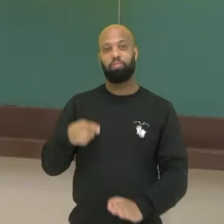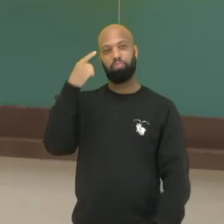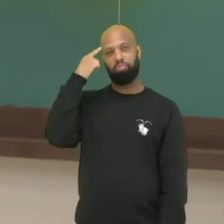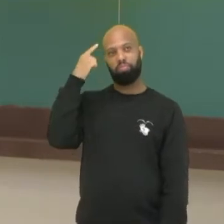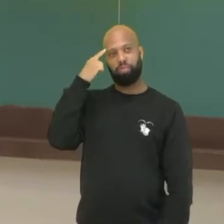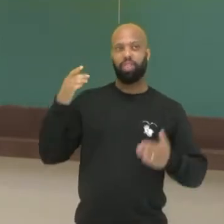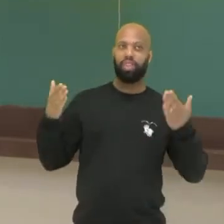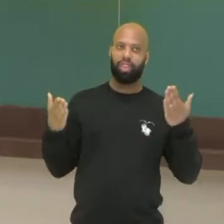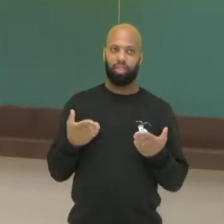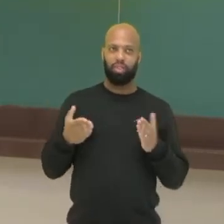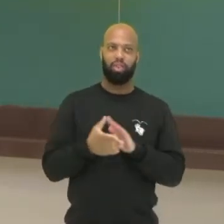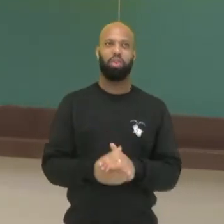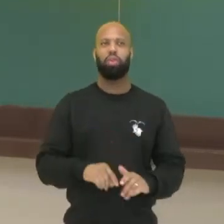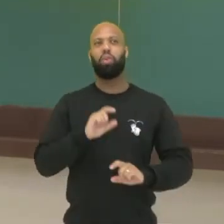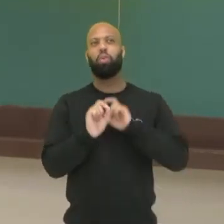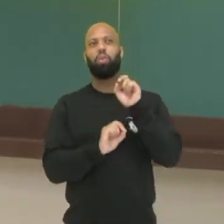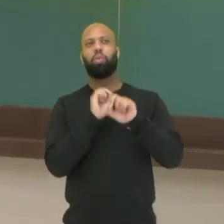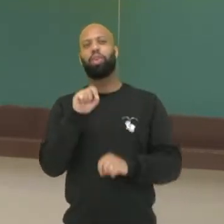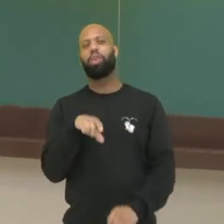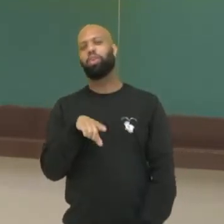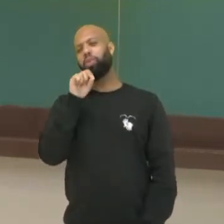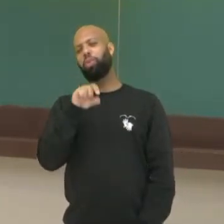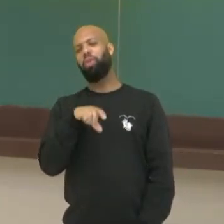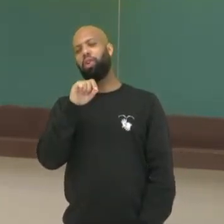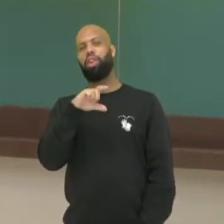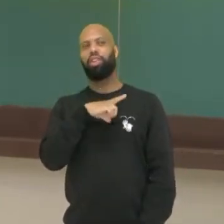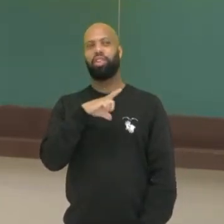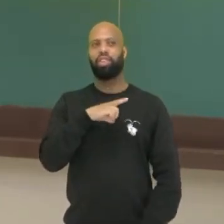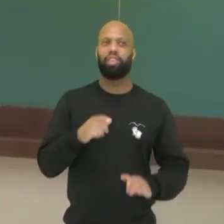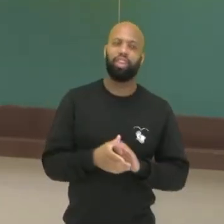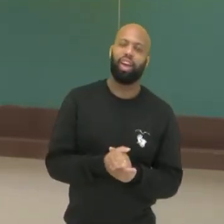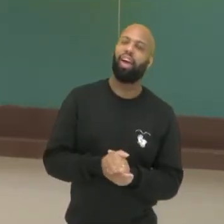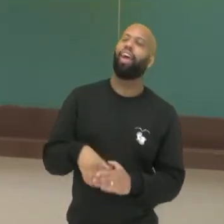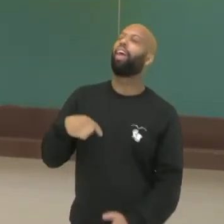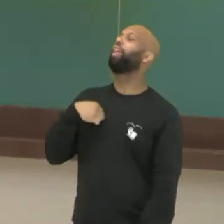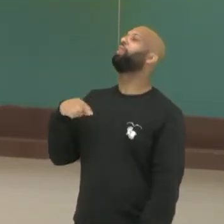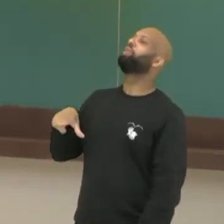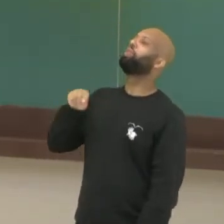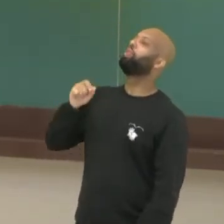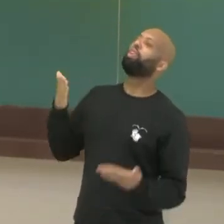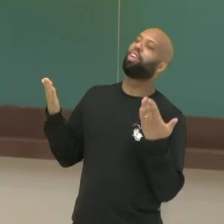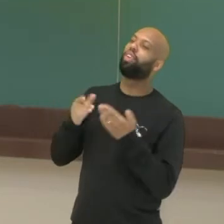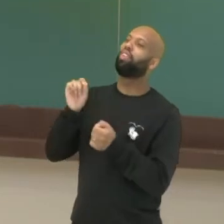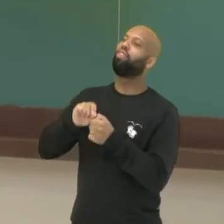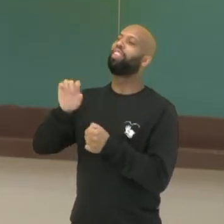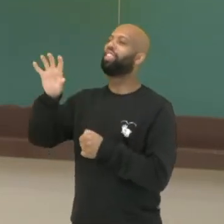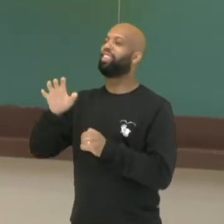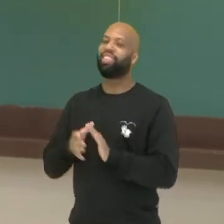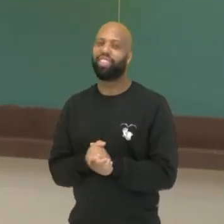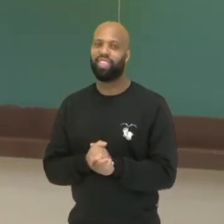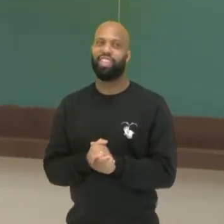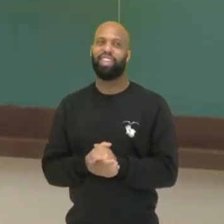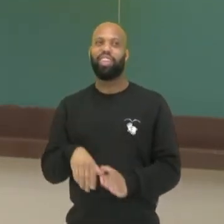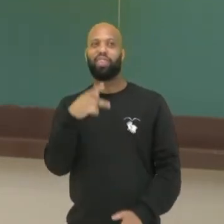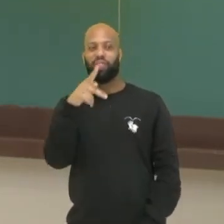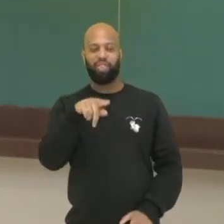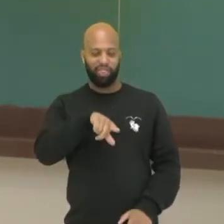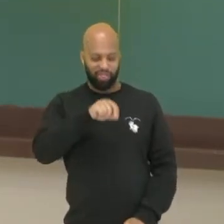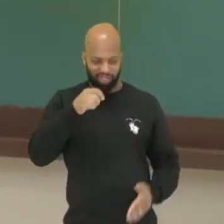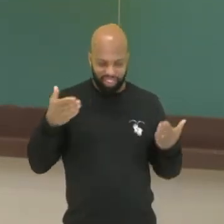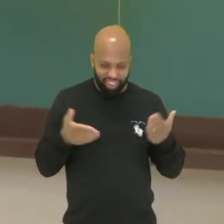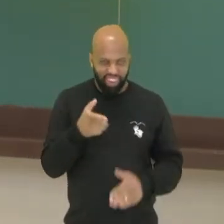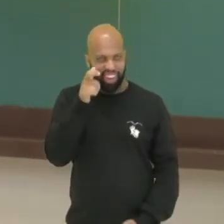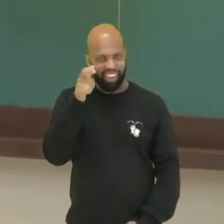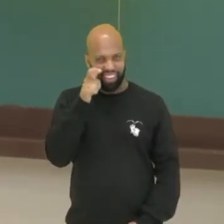aqui. Qual que é a sua escolha normalmente? É claro, não é agora. A minha escolha agora está fazendo tal coisa, né? A tua escolha agora é assistir minha aula